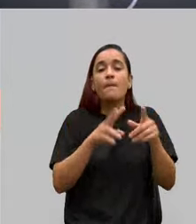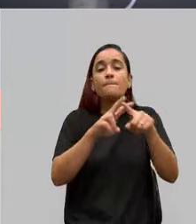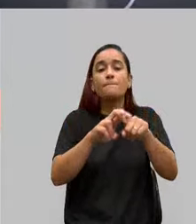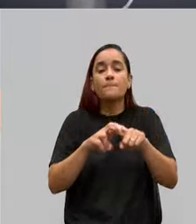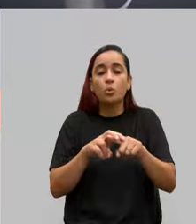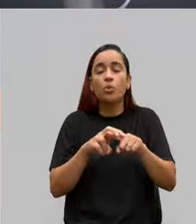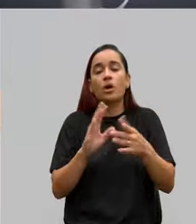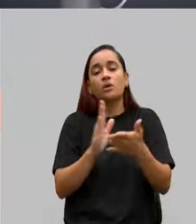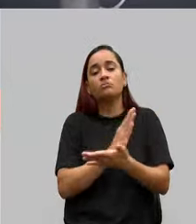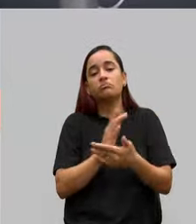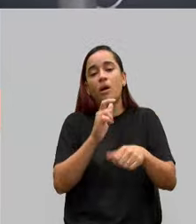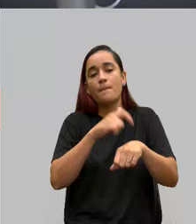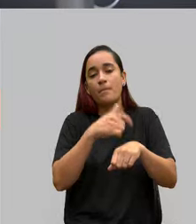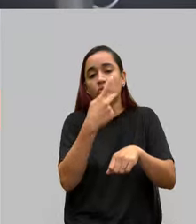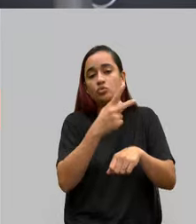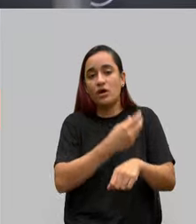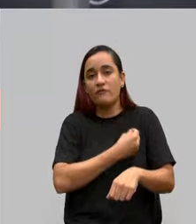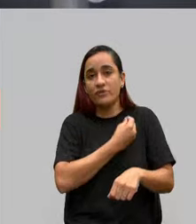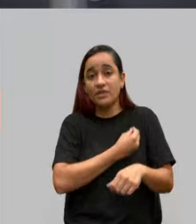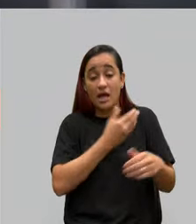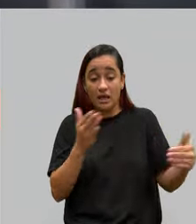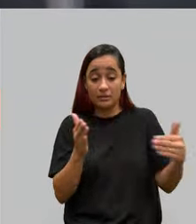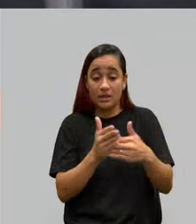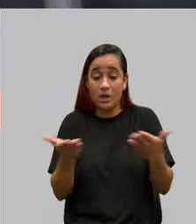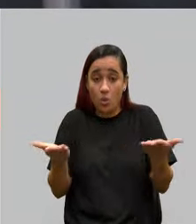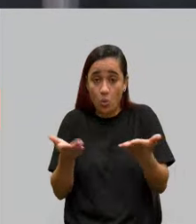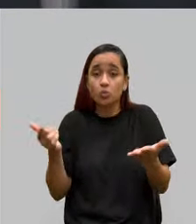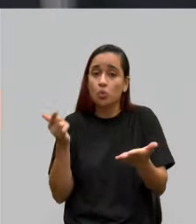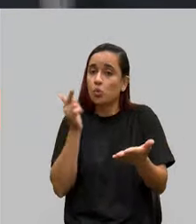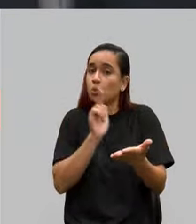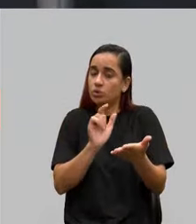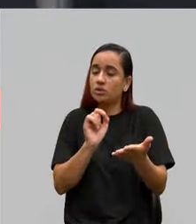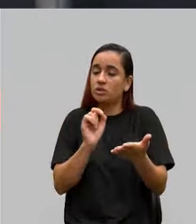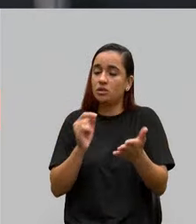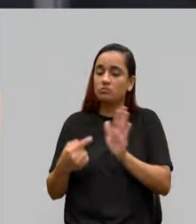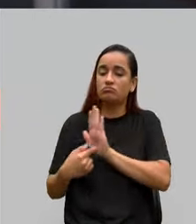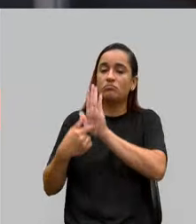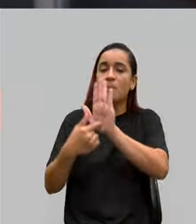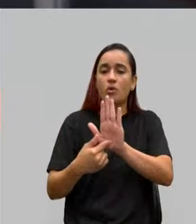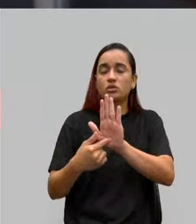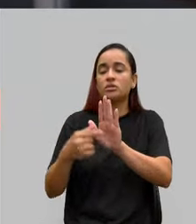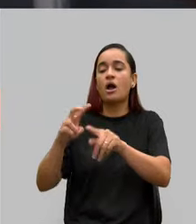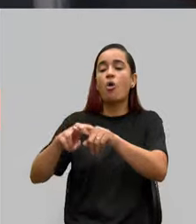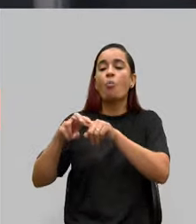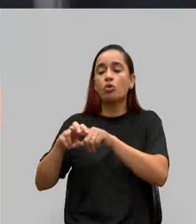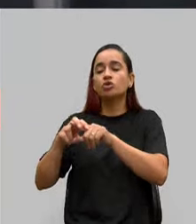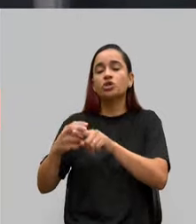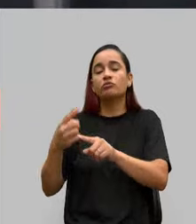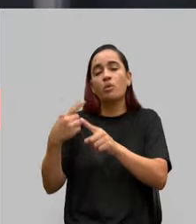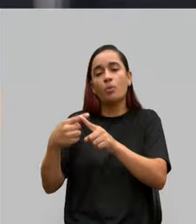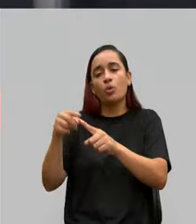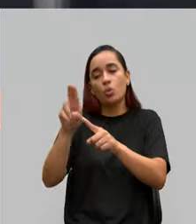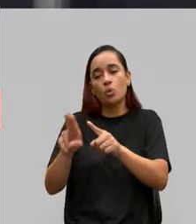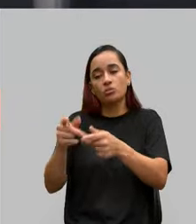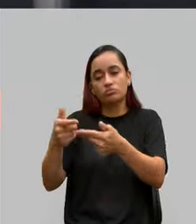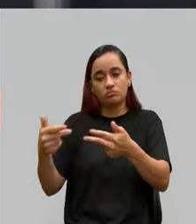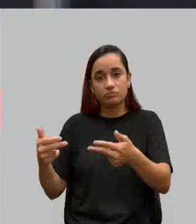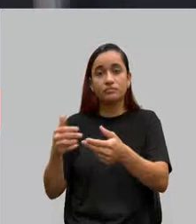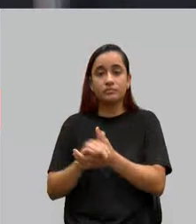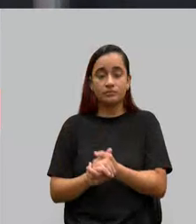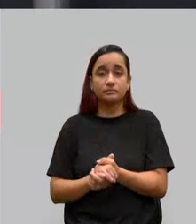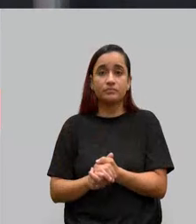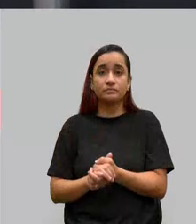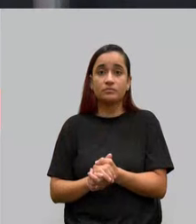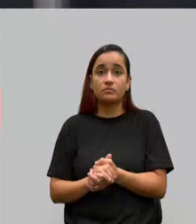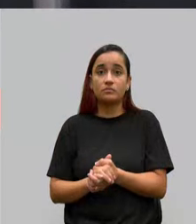vidas até que pudessem estar aqui agora expondo seus motivos experiências e sentimentos